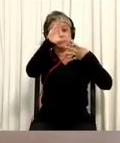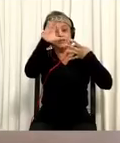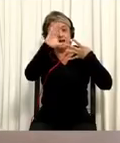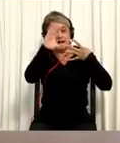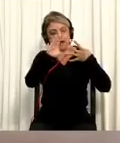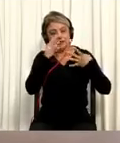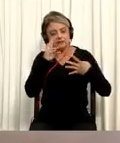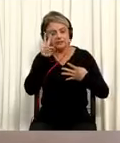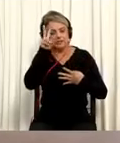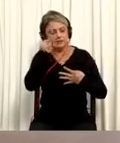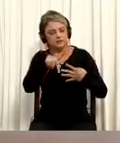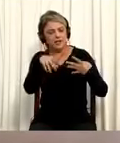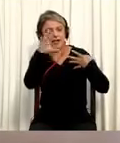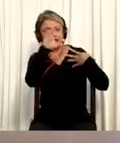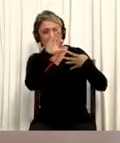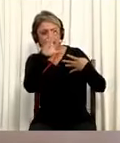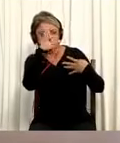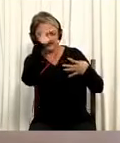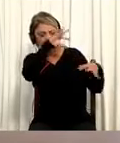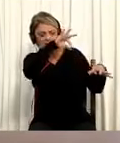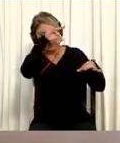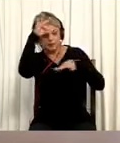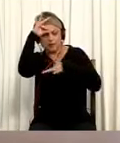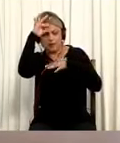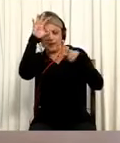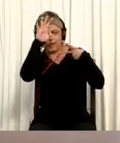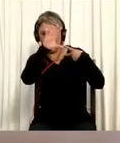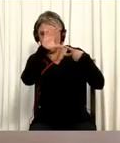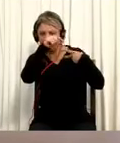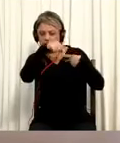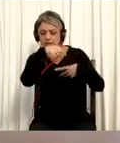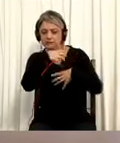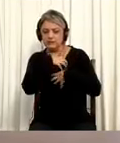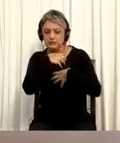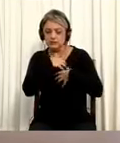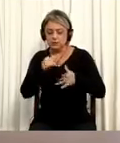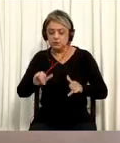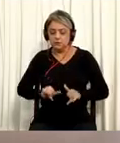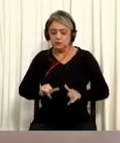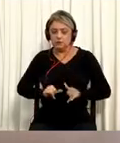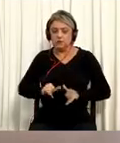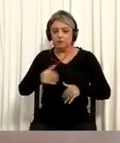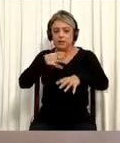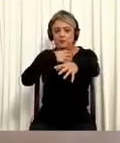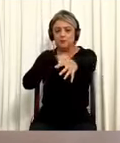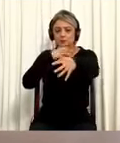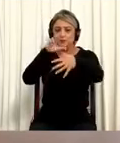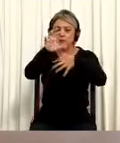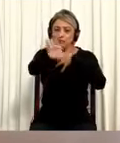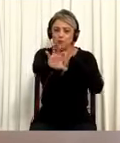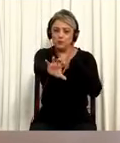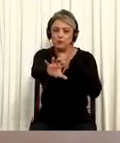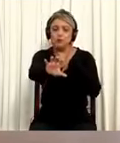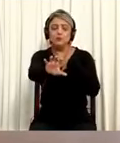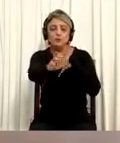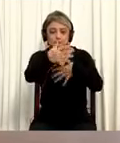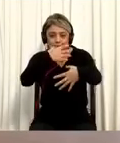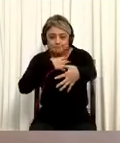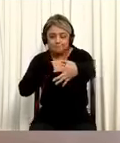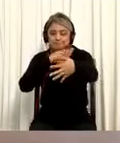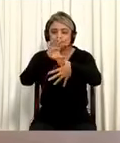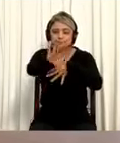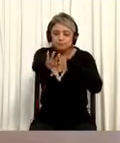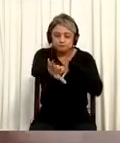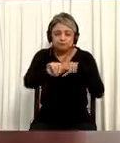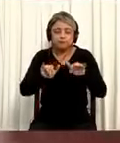consegue se enxergar enquanto classe, a gente consegue sentir o sofrimento do outro, ter empatia pelo sofrimento